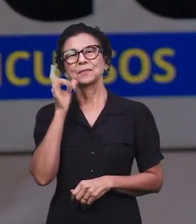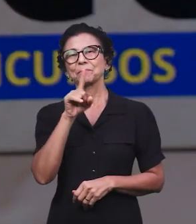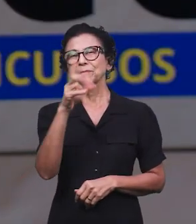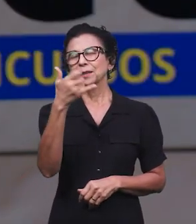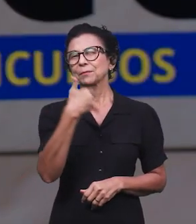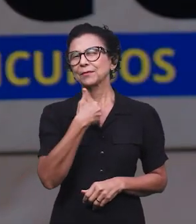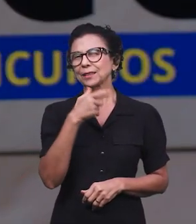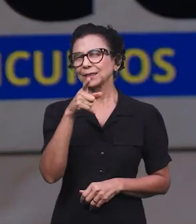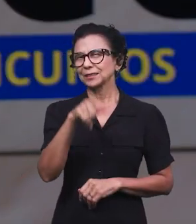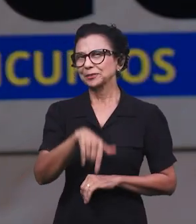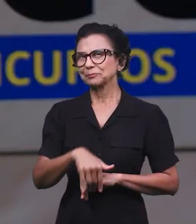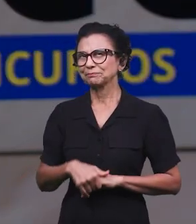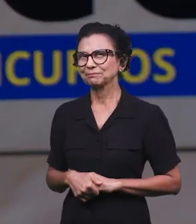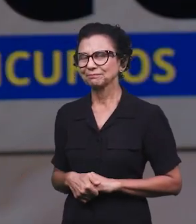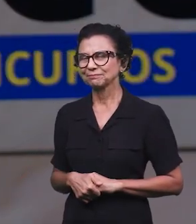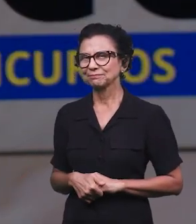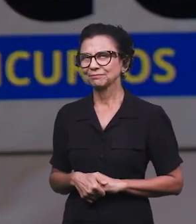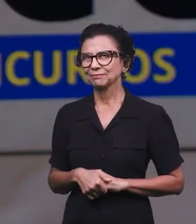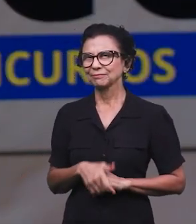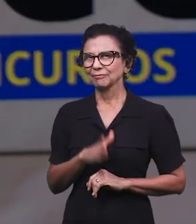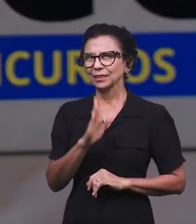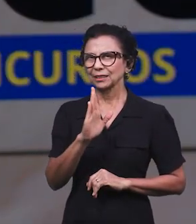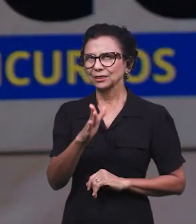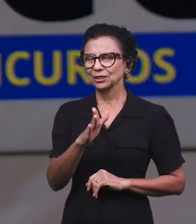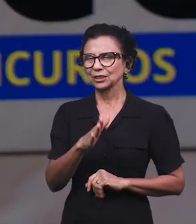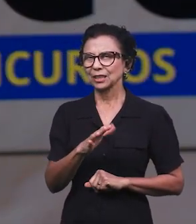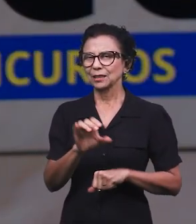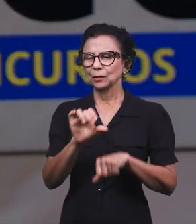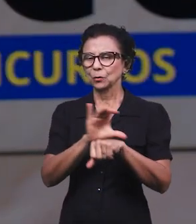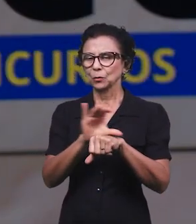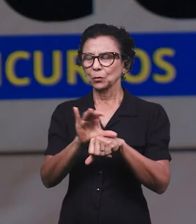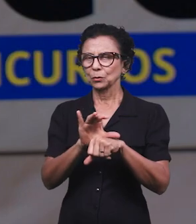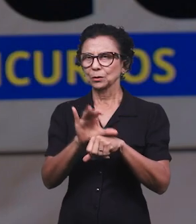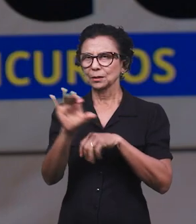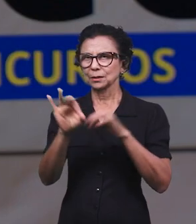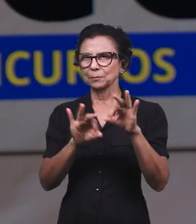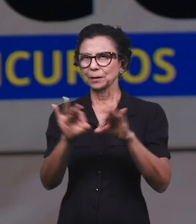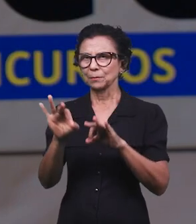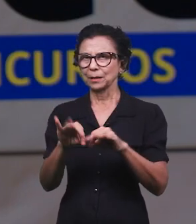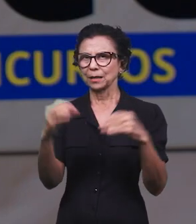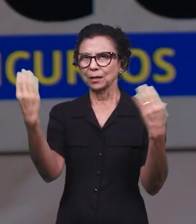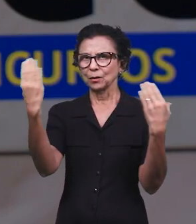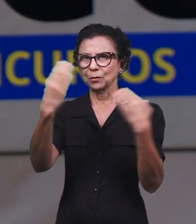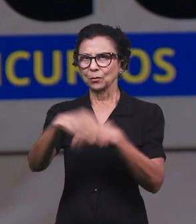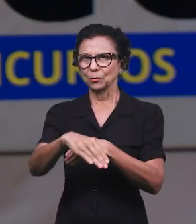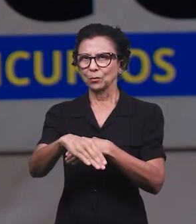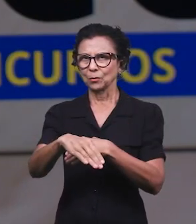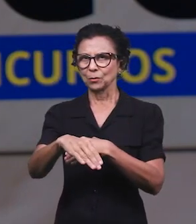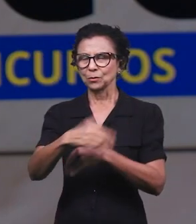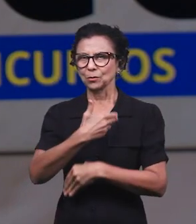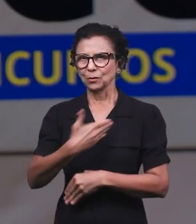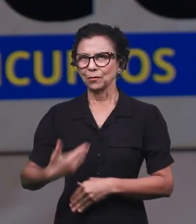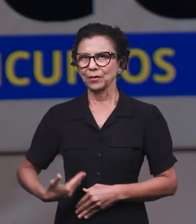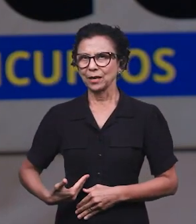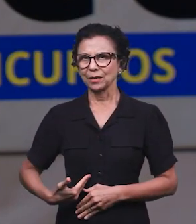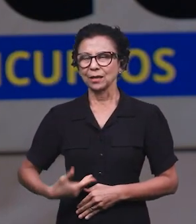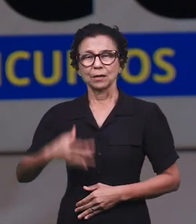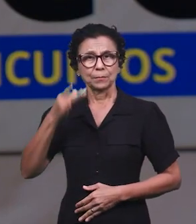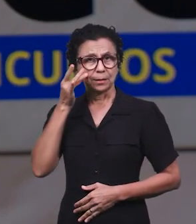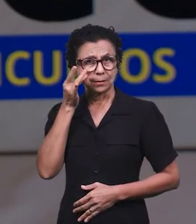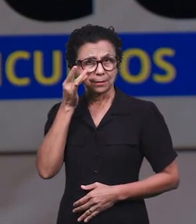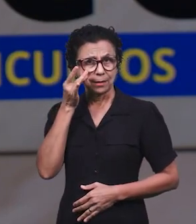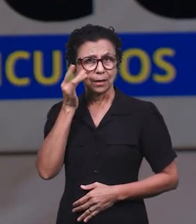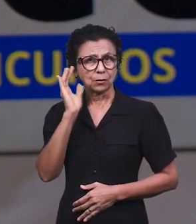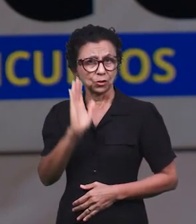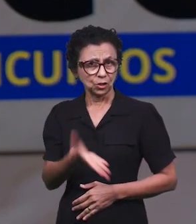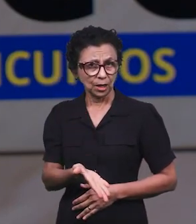aqui, você já fez algum curso preparatório para concursos públicos presenciais? Os concursos